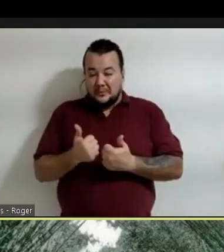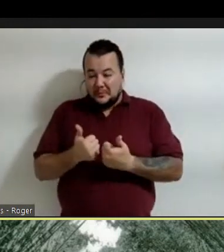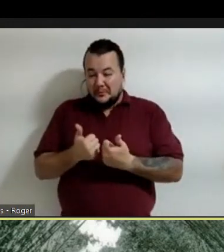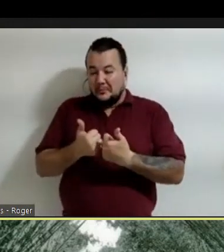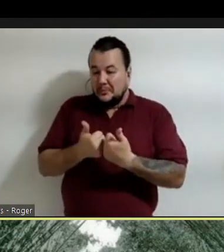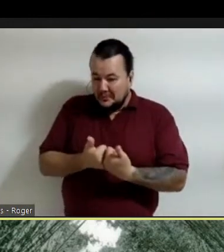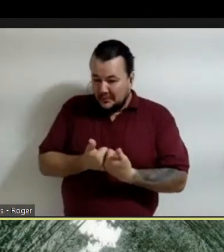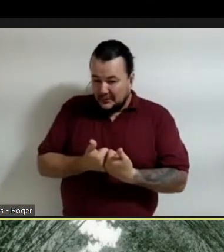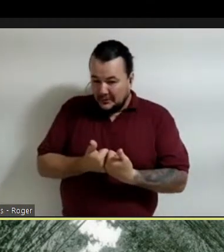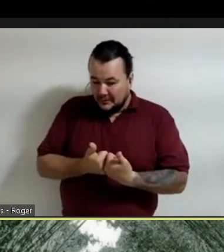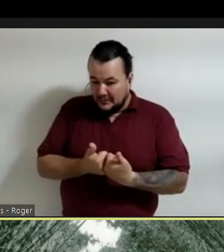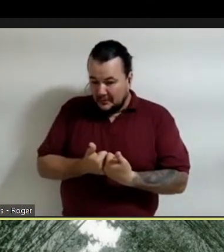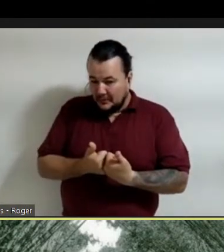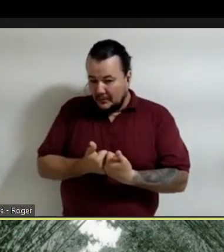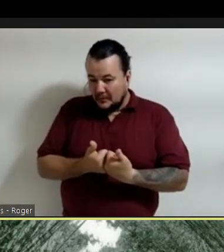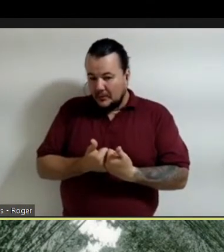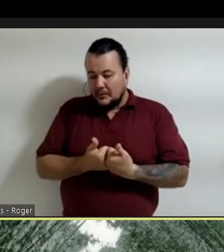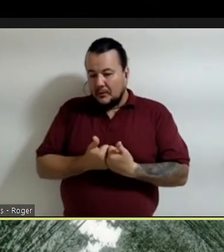porque